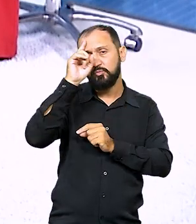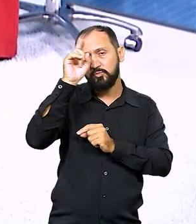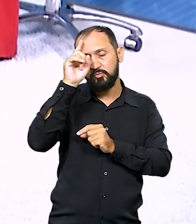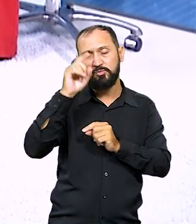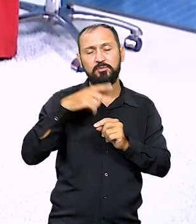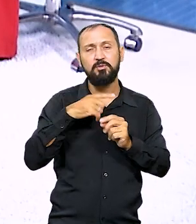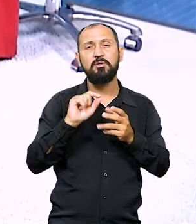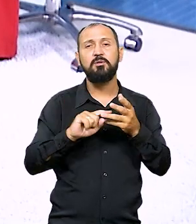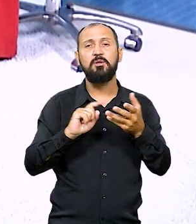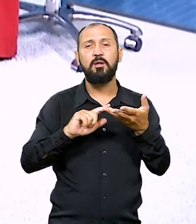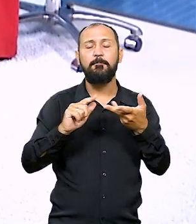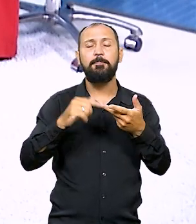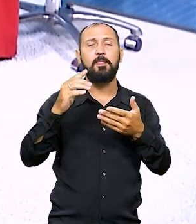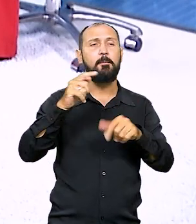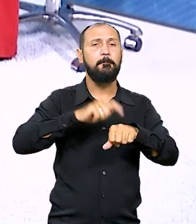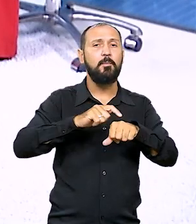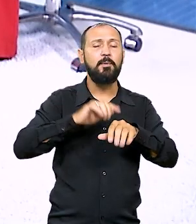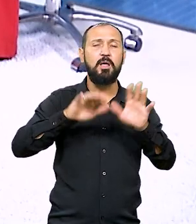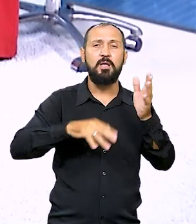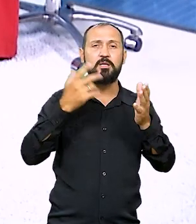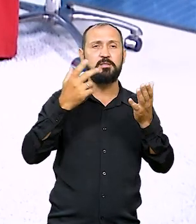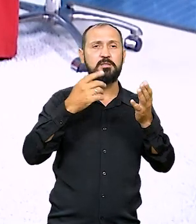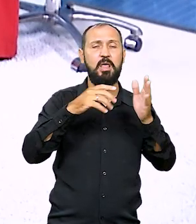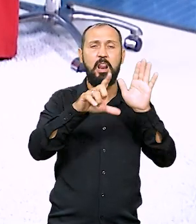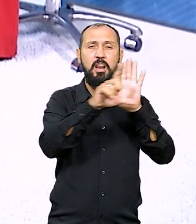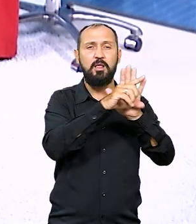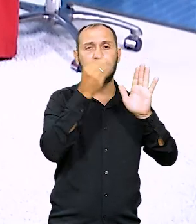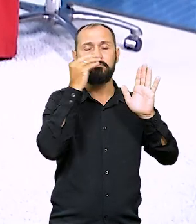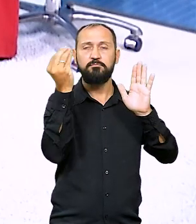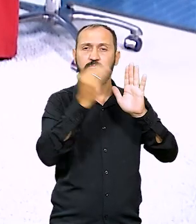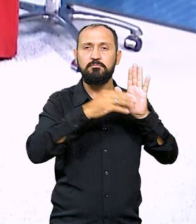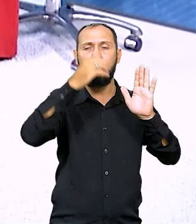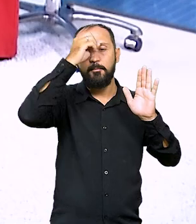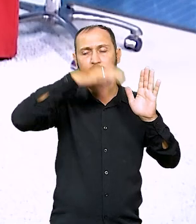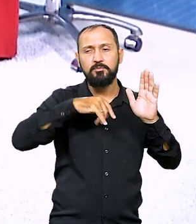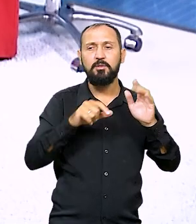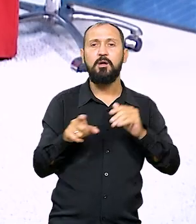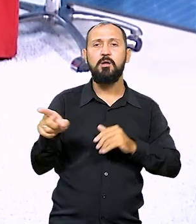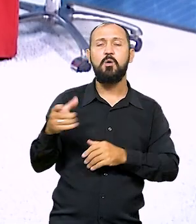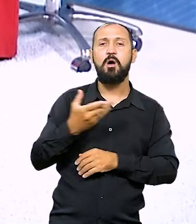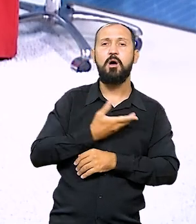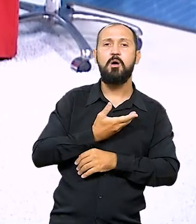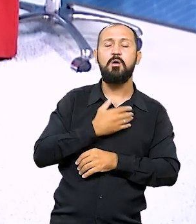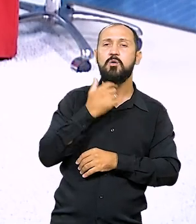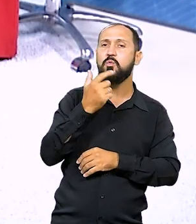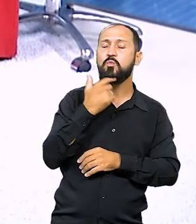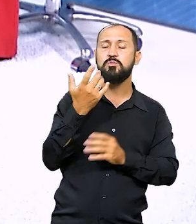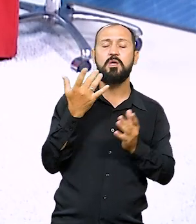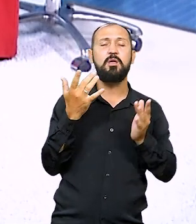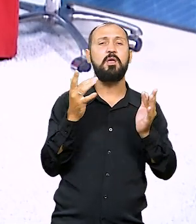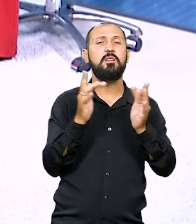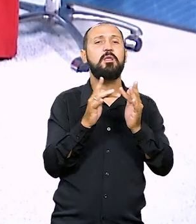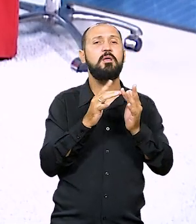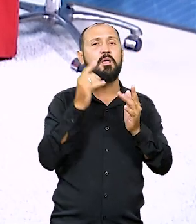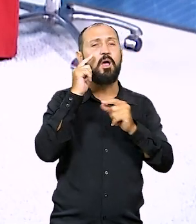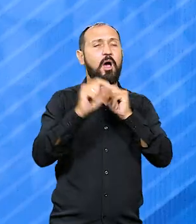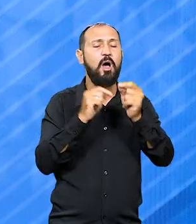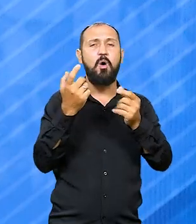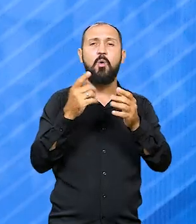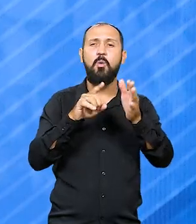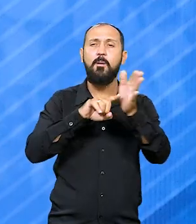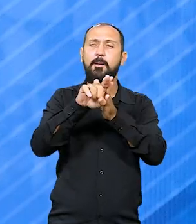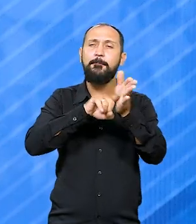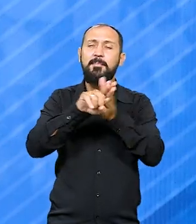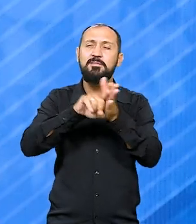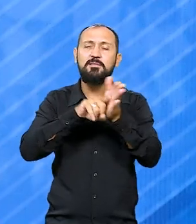corriqueiros, diários, né? São abusos às prerrogativas, é o colega que não consegue ter acesso